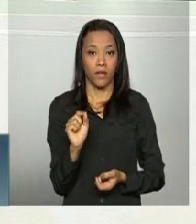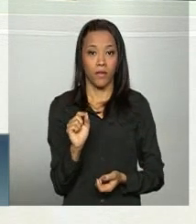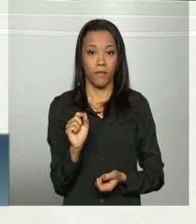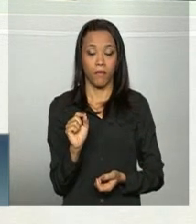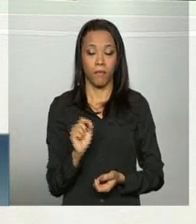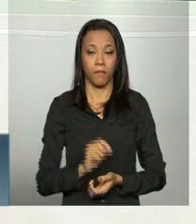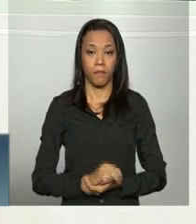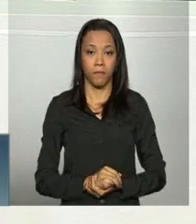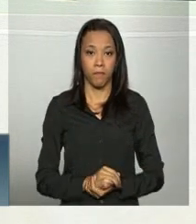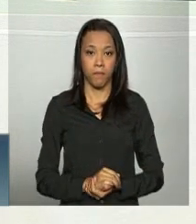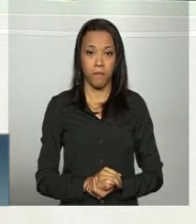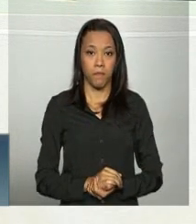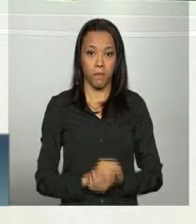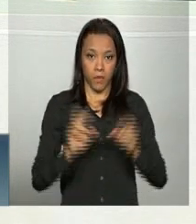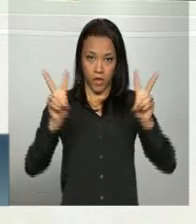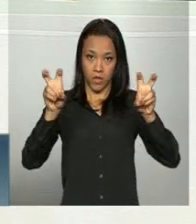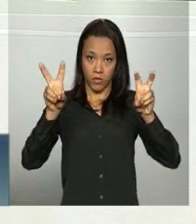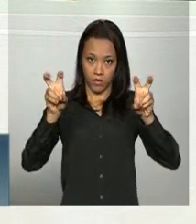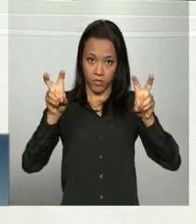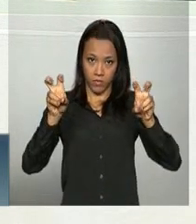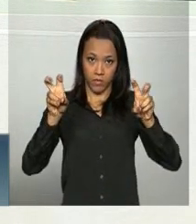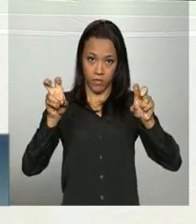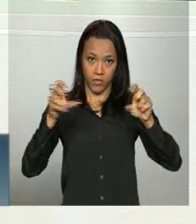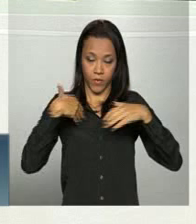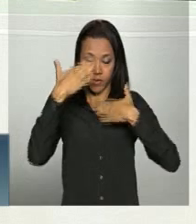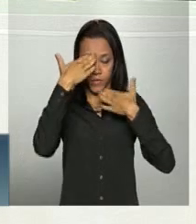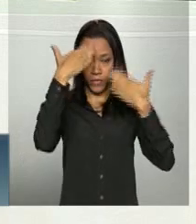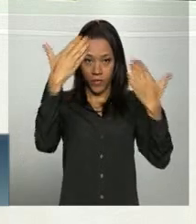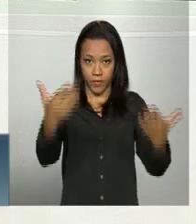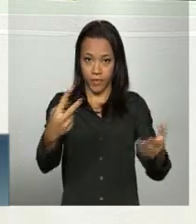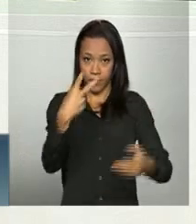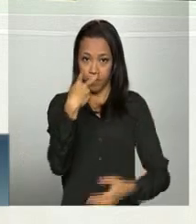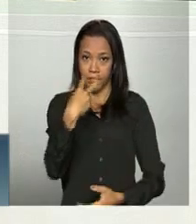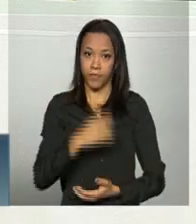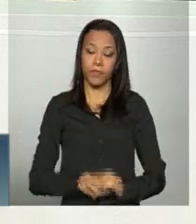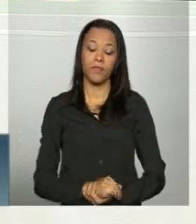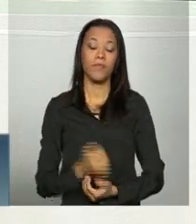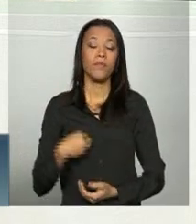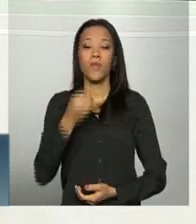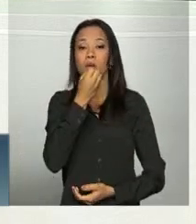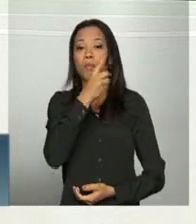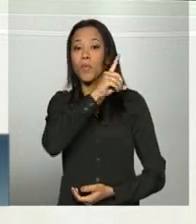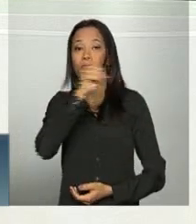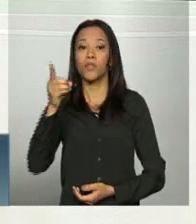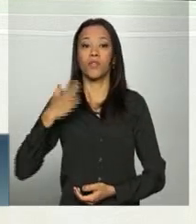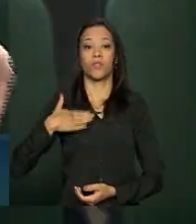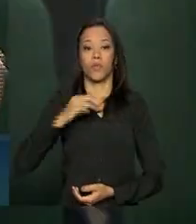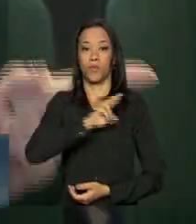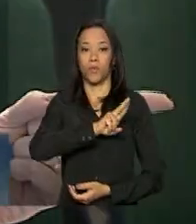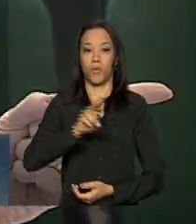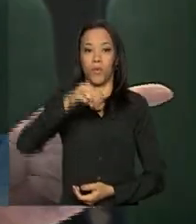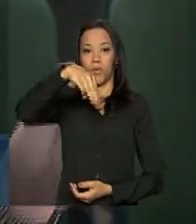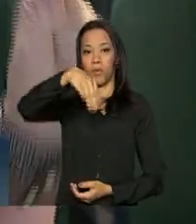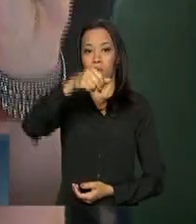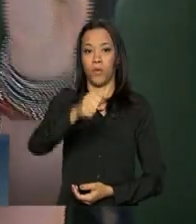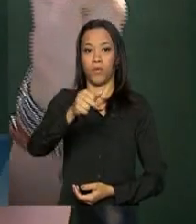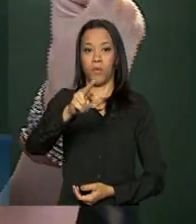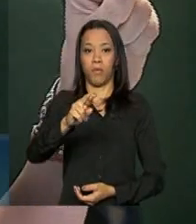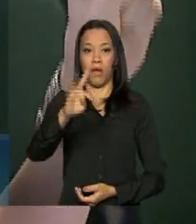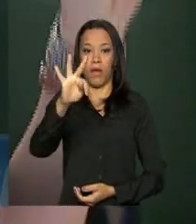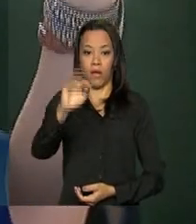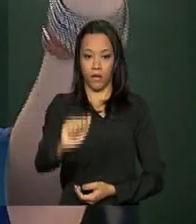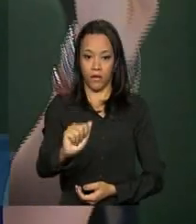seu devido contexto e velocidade. Obrigado. Bom dia, Marta Beck, do Jornal Globo. Eu queria